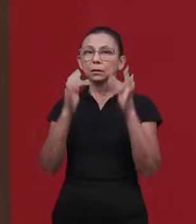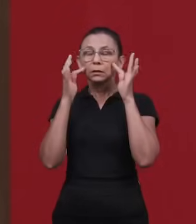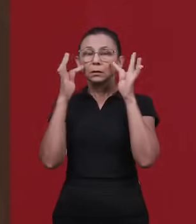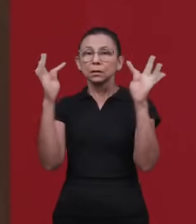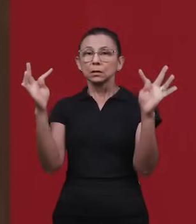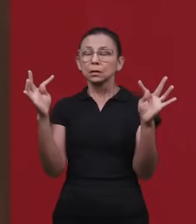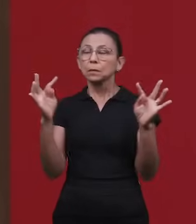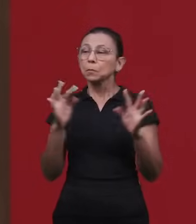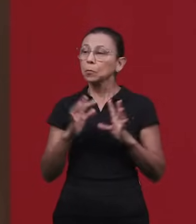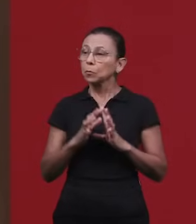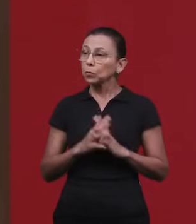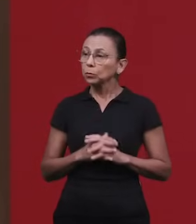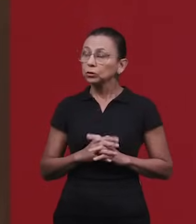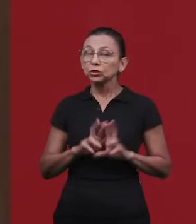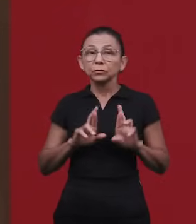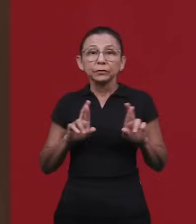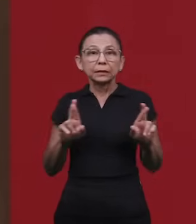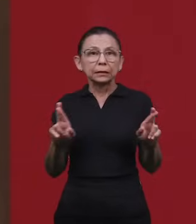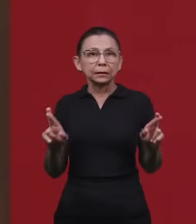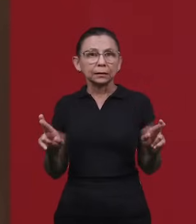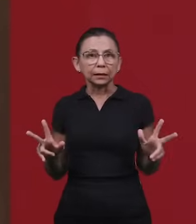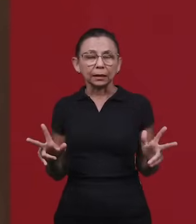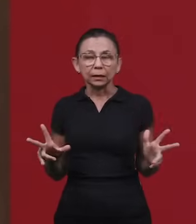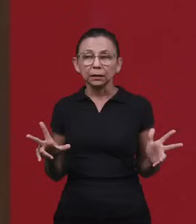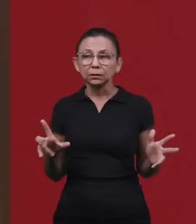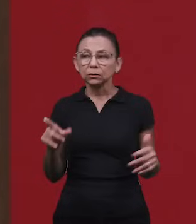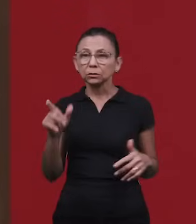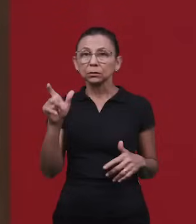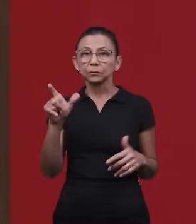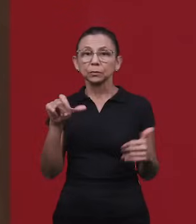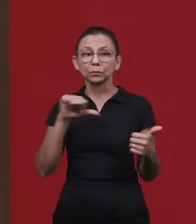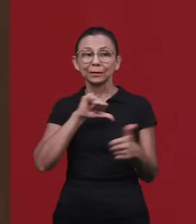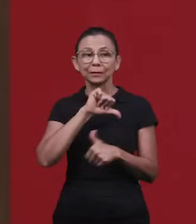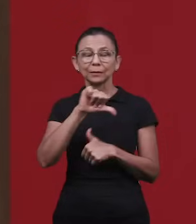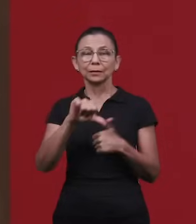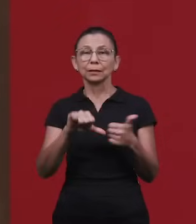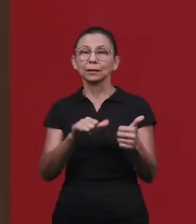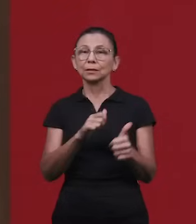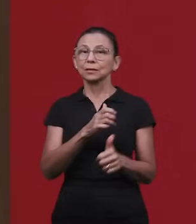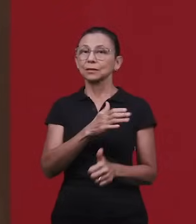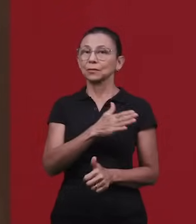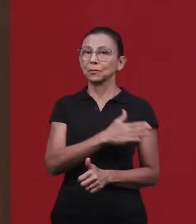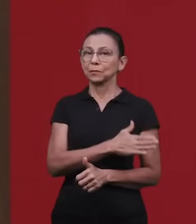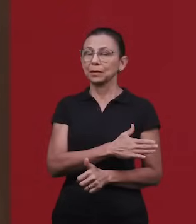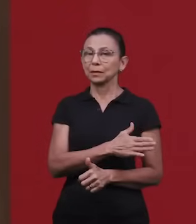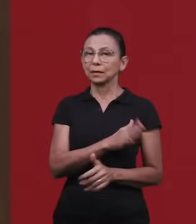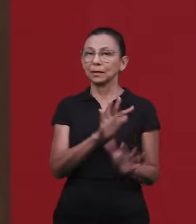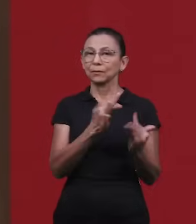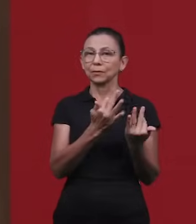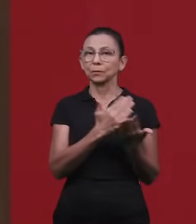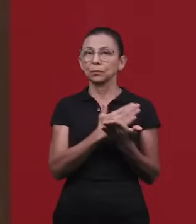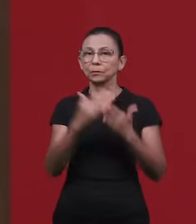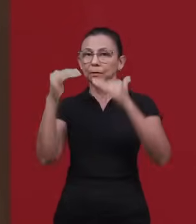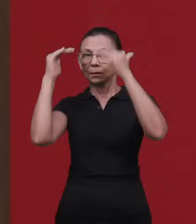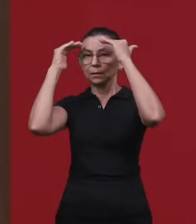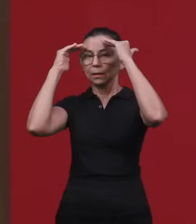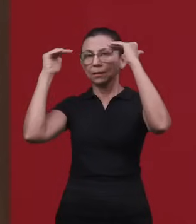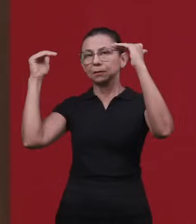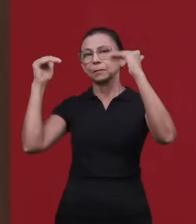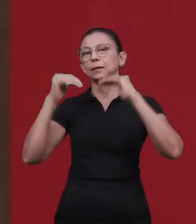vida, que o testemunho dele agora é de uma pessoa transformada, aí sai daquele momento para o